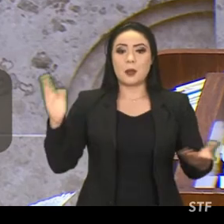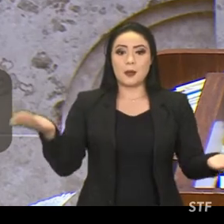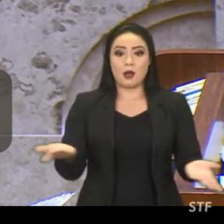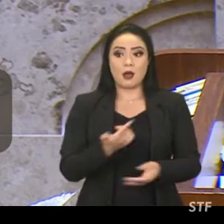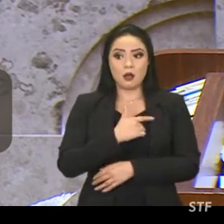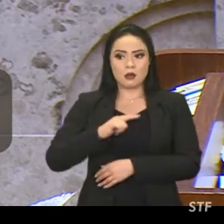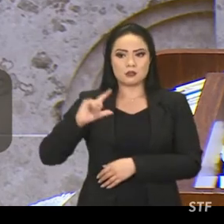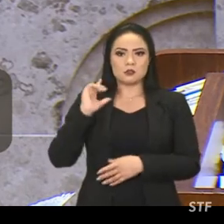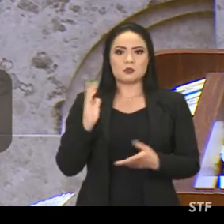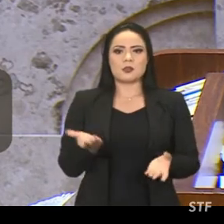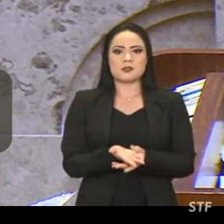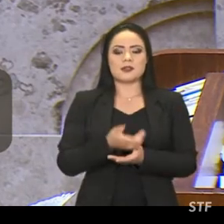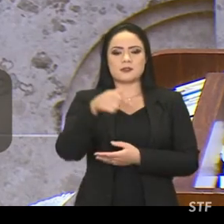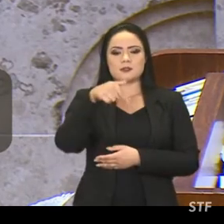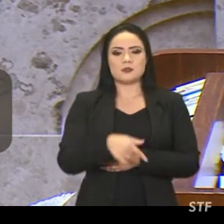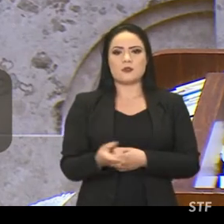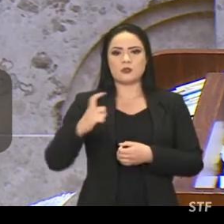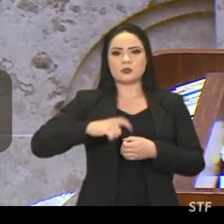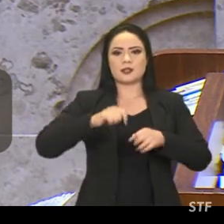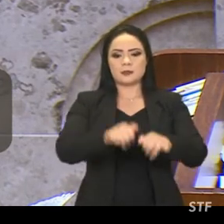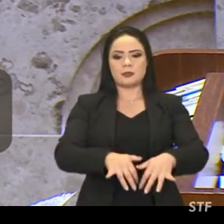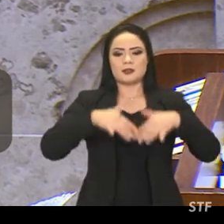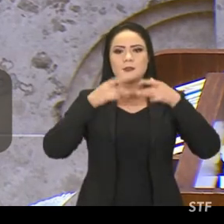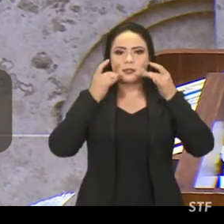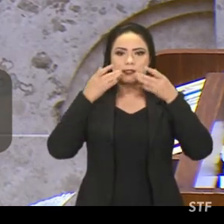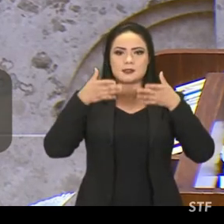para o plenário. E